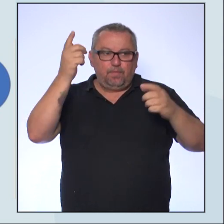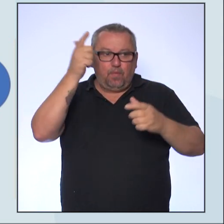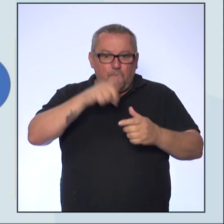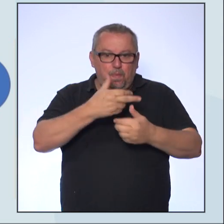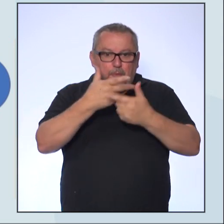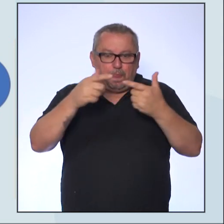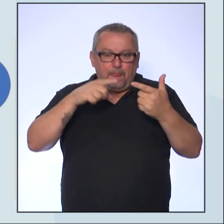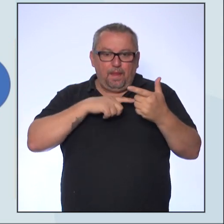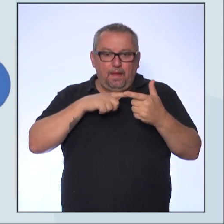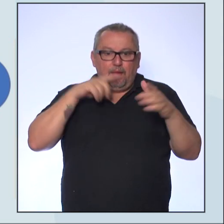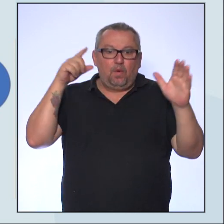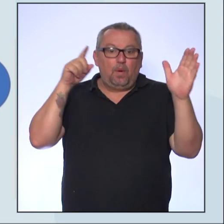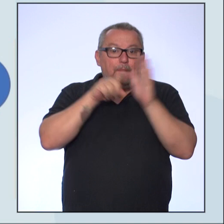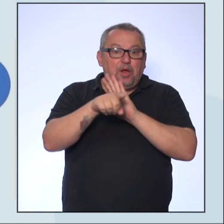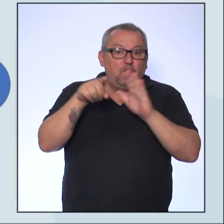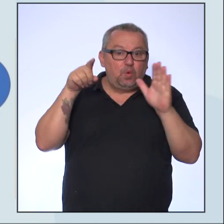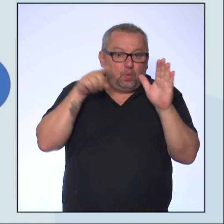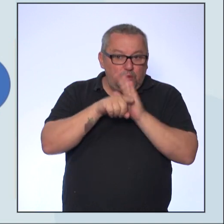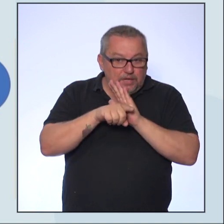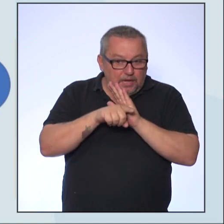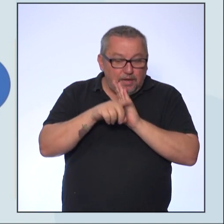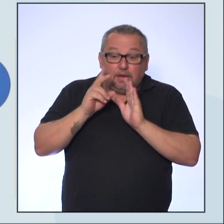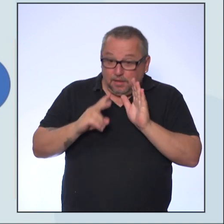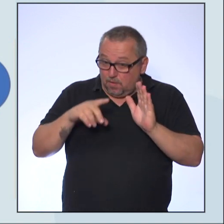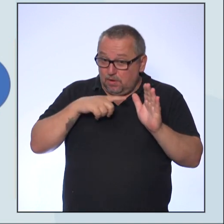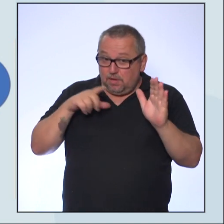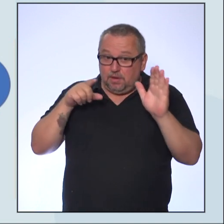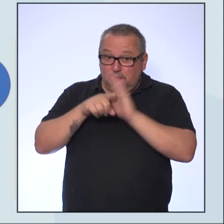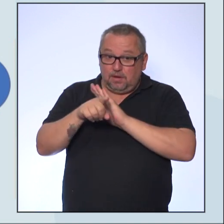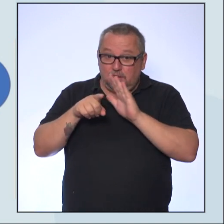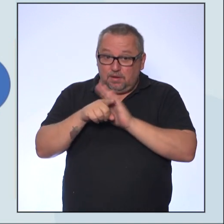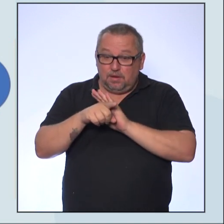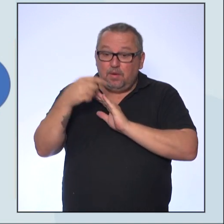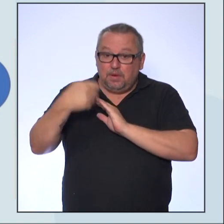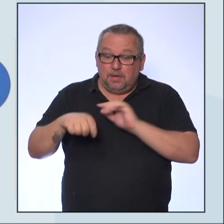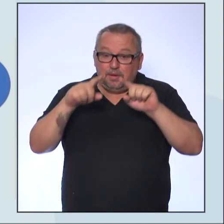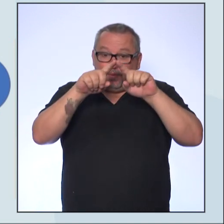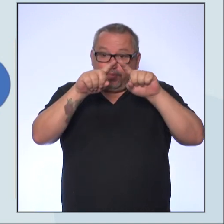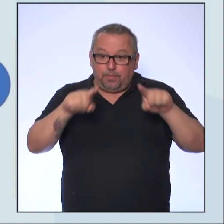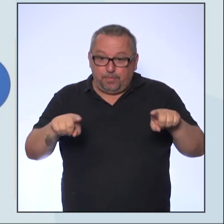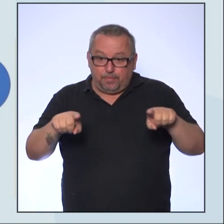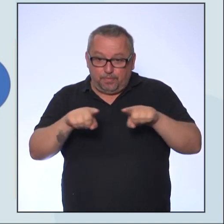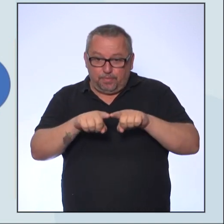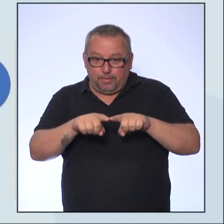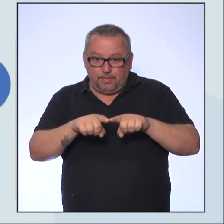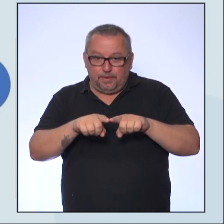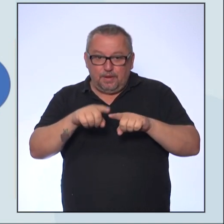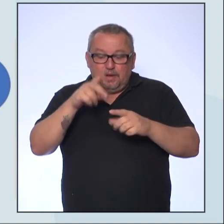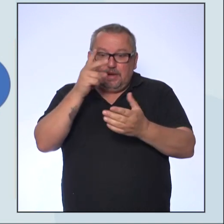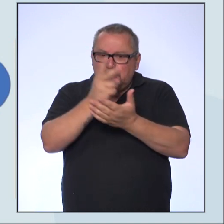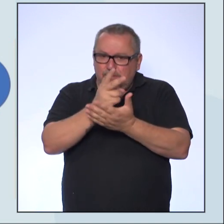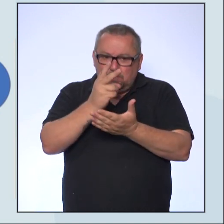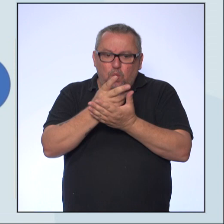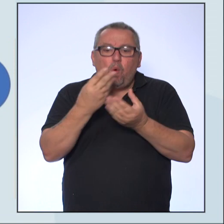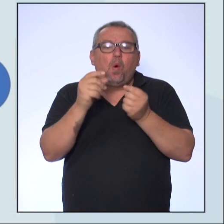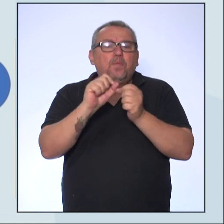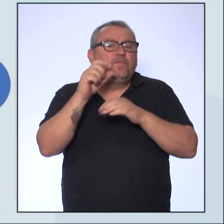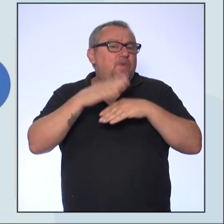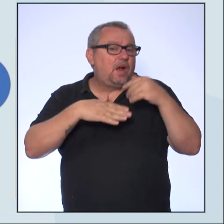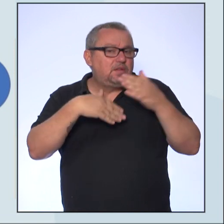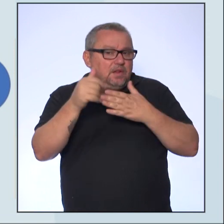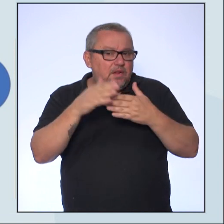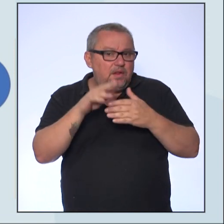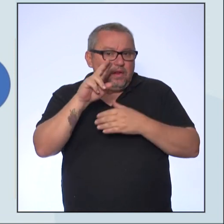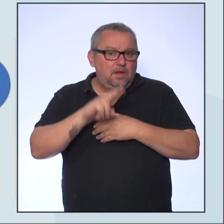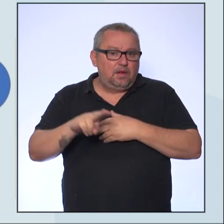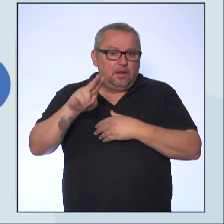que há uma pergunta no fluxograma, é usado o triângulo. E toda vez que há um procedimento, é